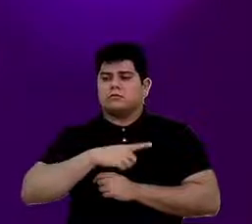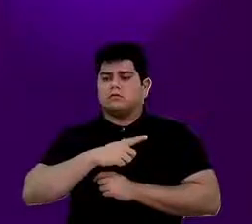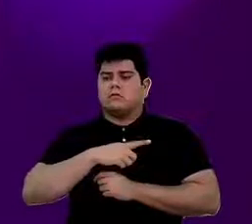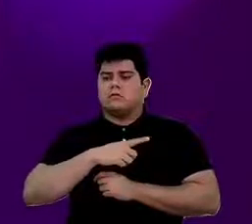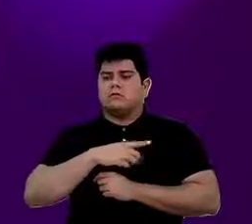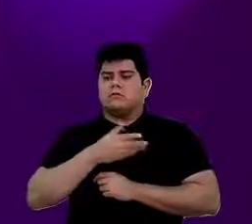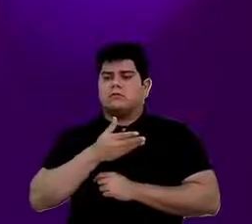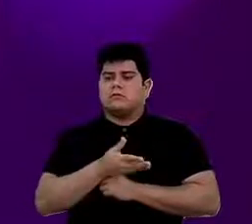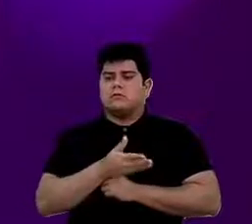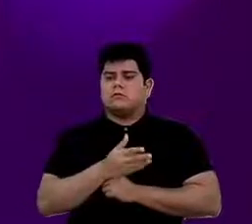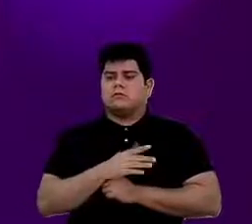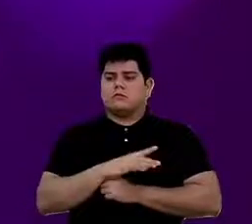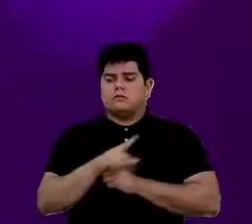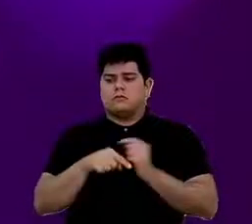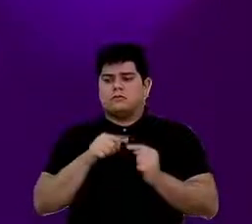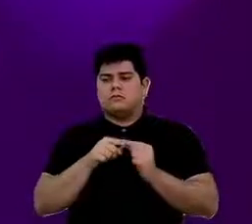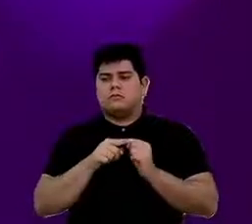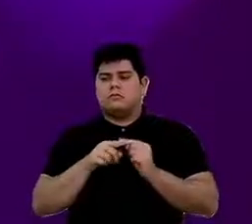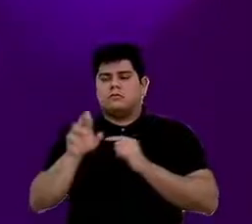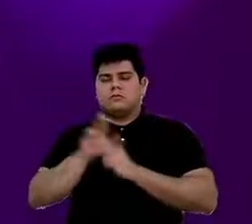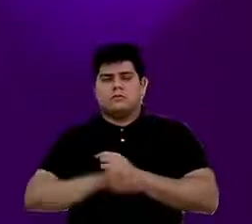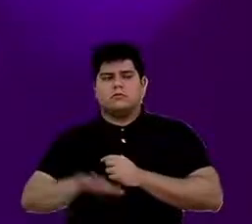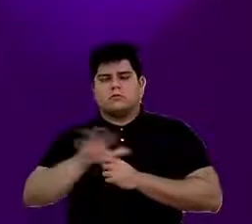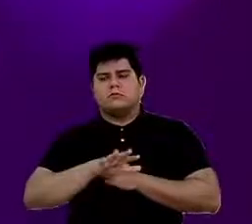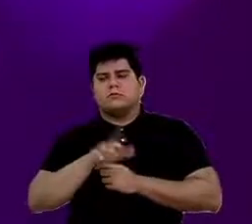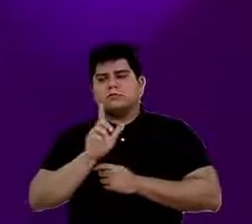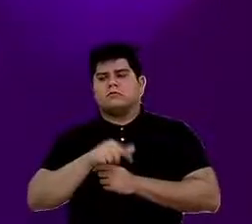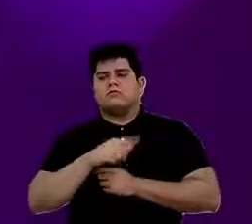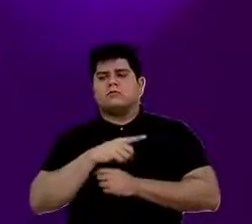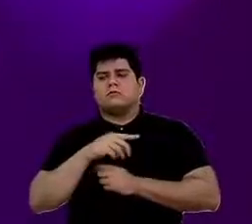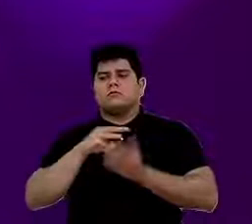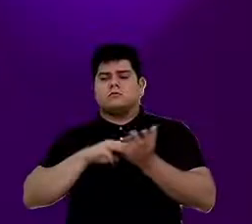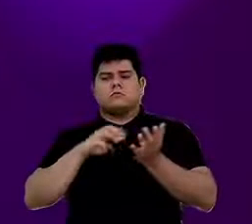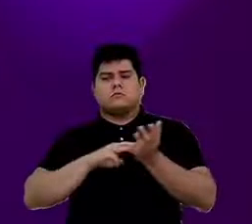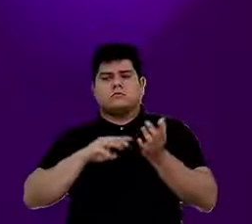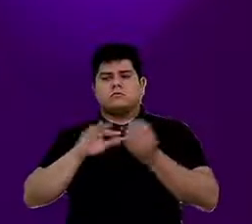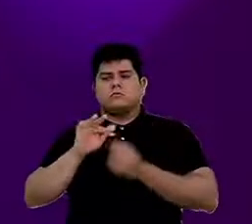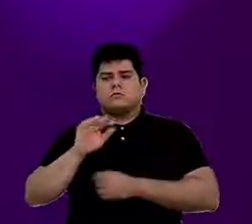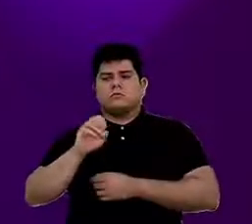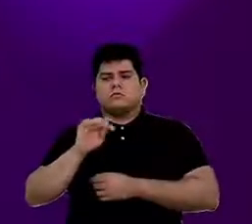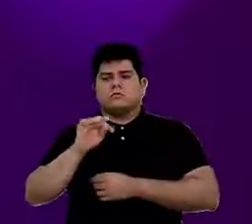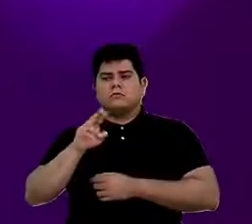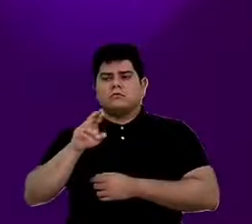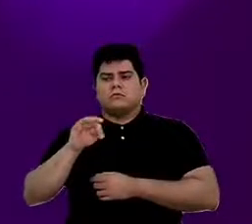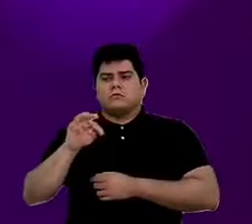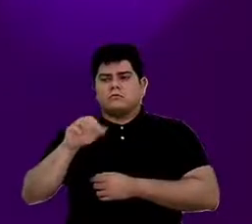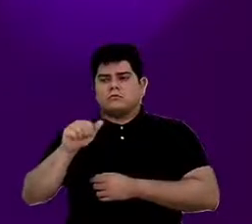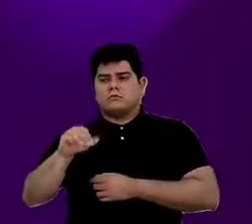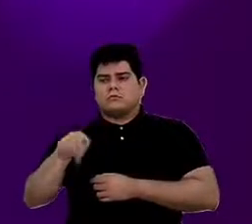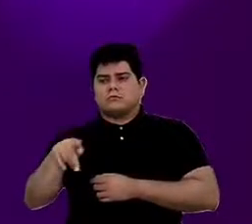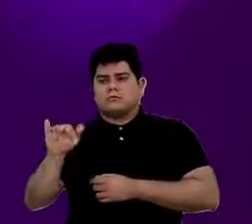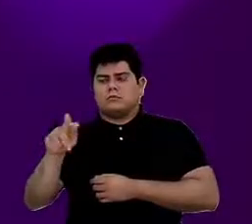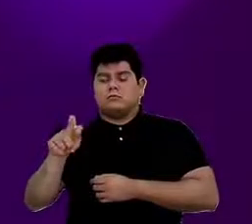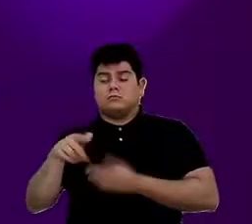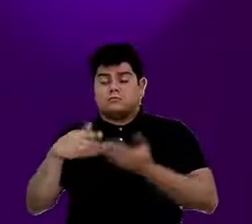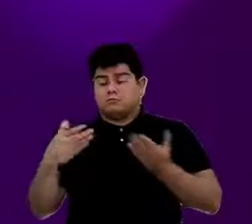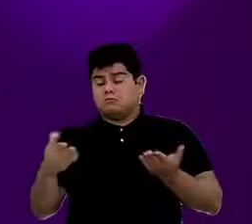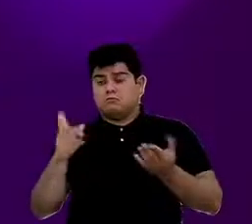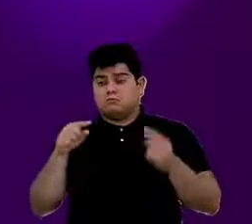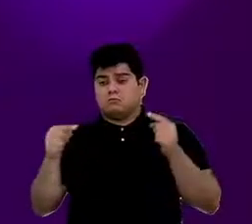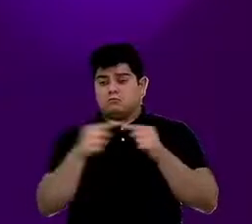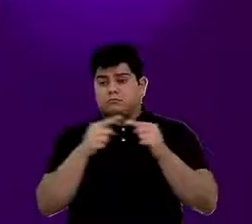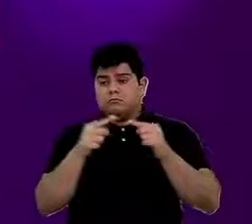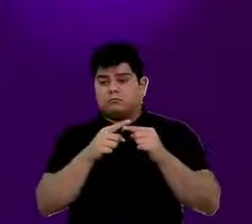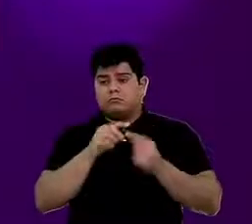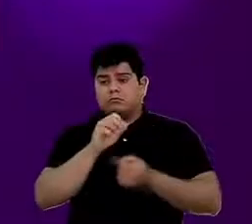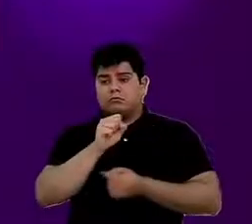contratilidade e função regionais, pelo método de feature tracking, que nada mais é a aplicação do